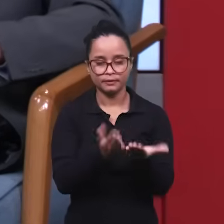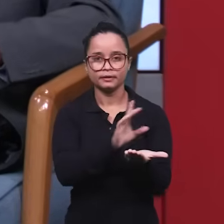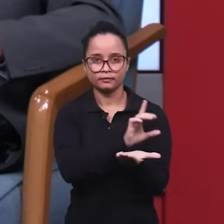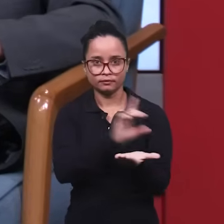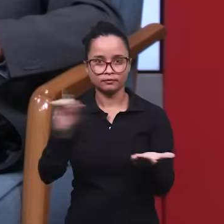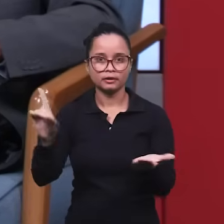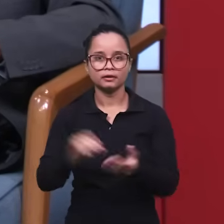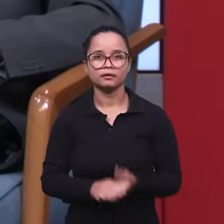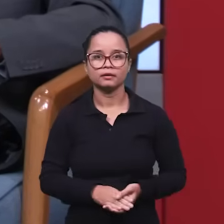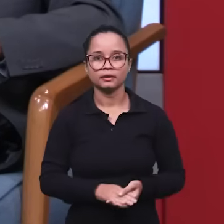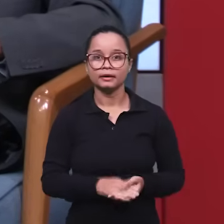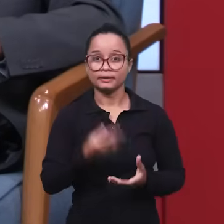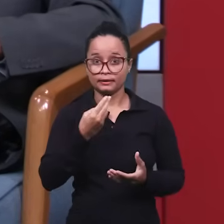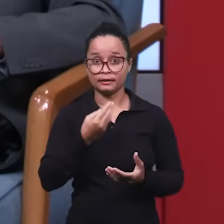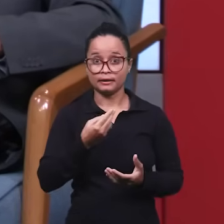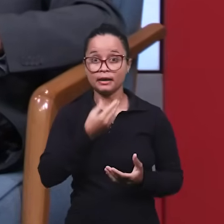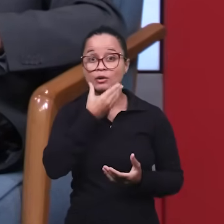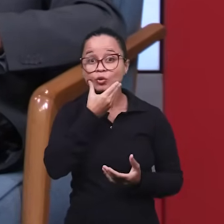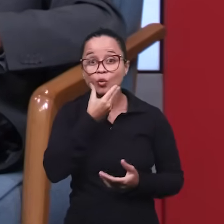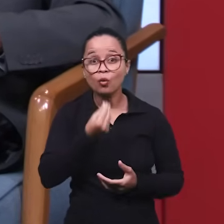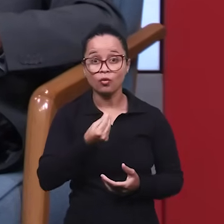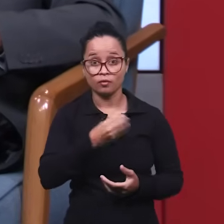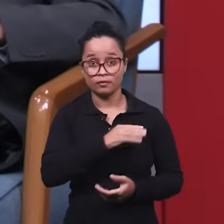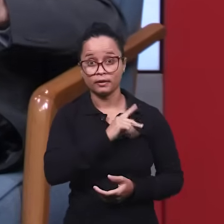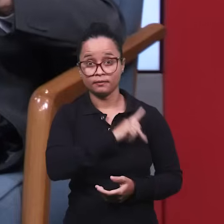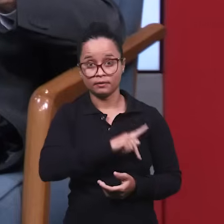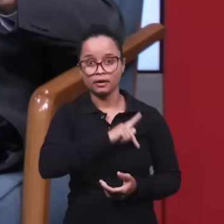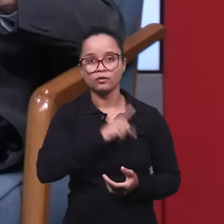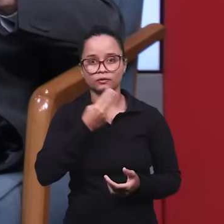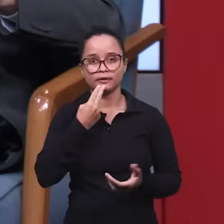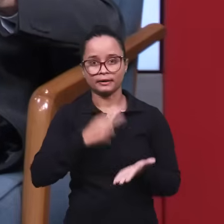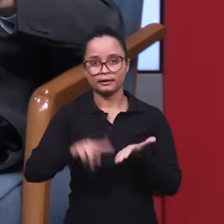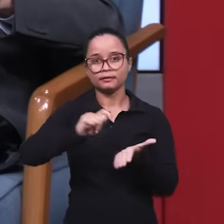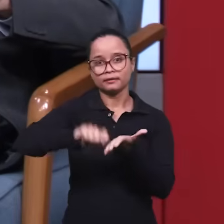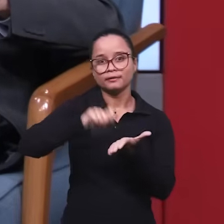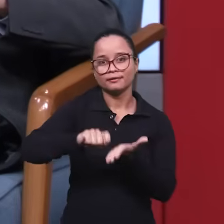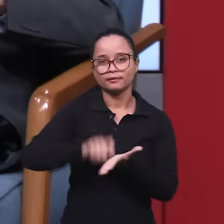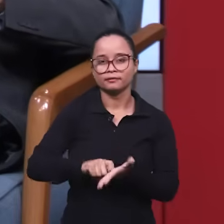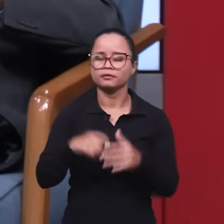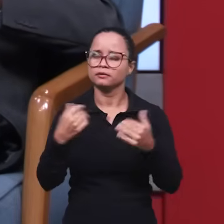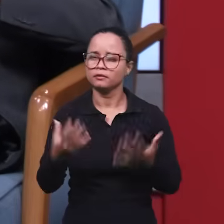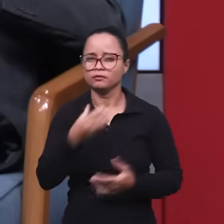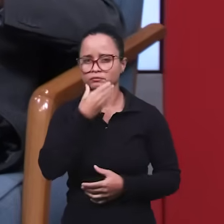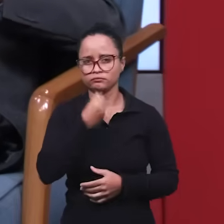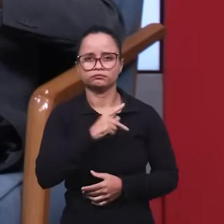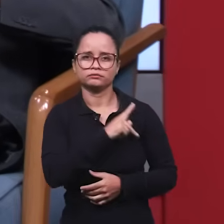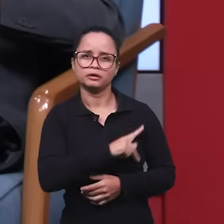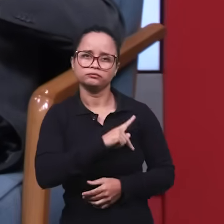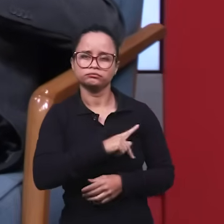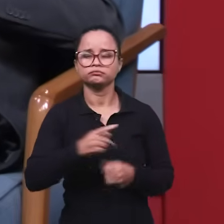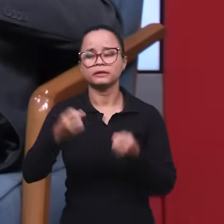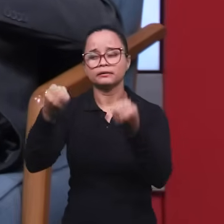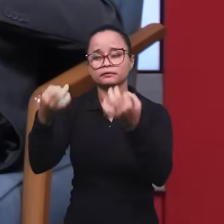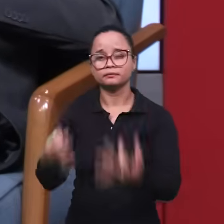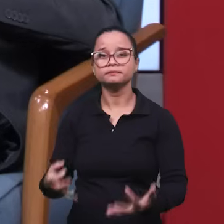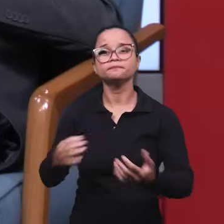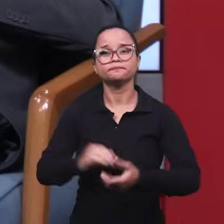descrito na carta do apóstolo Paulo. Vejam, então Paulo